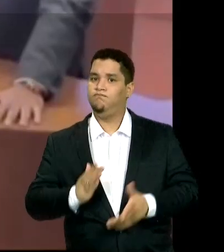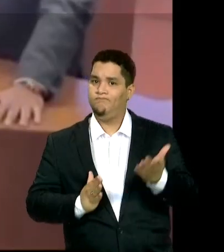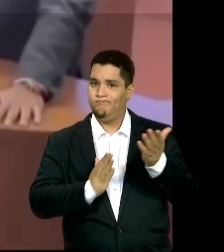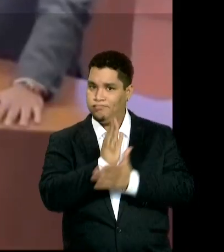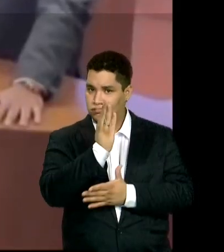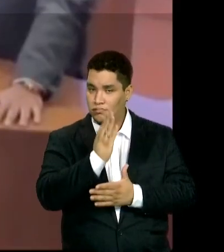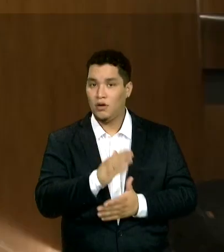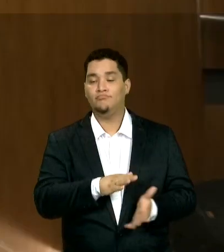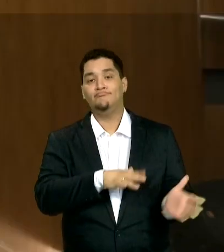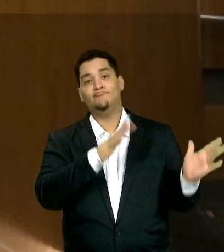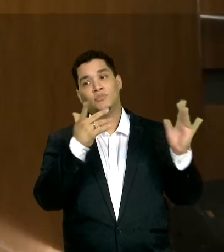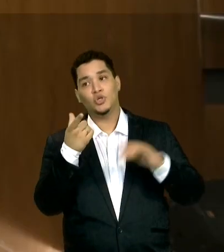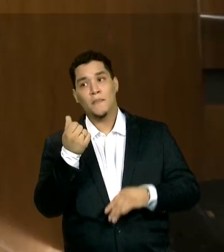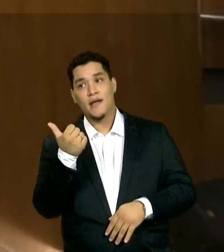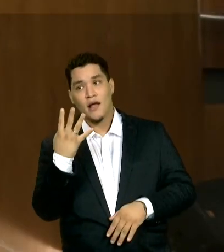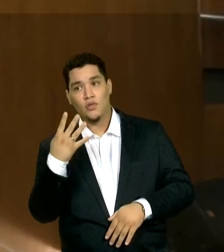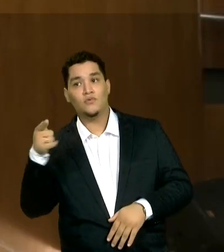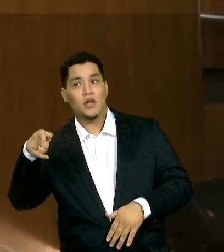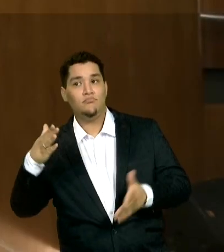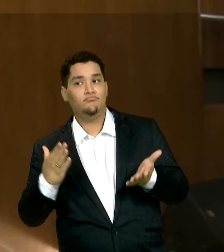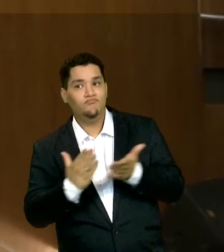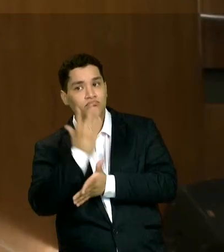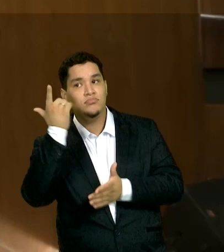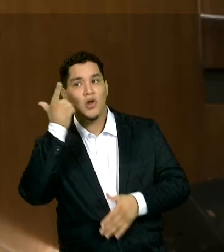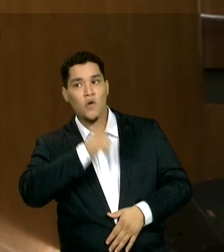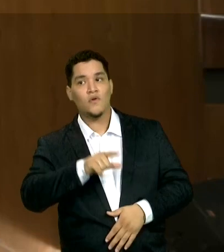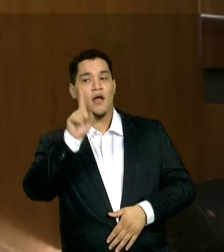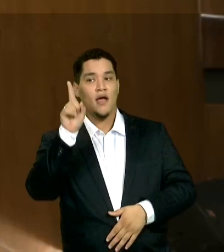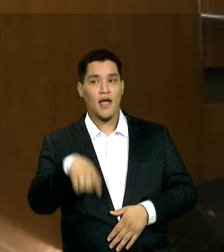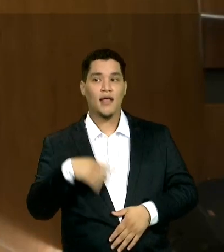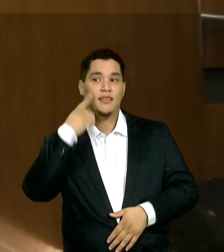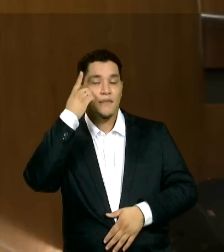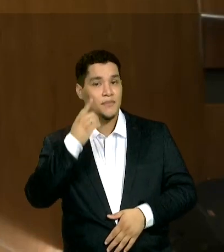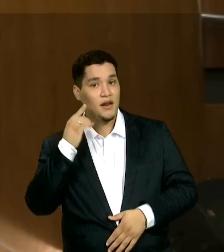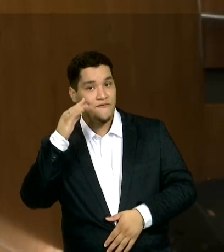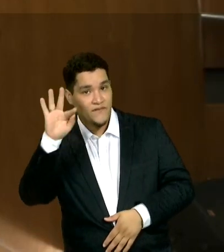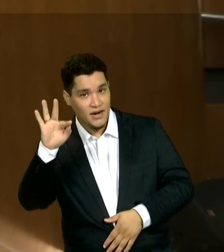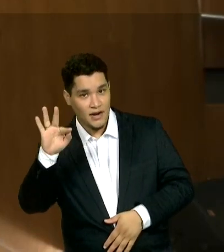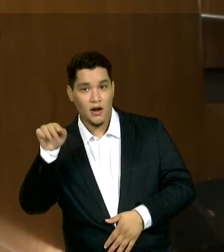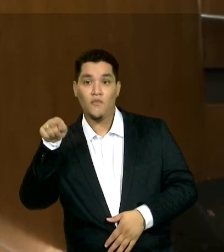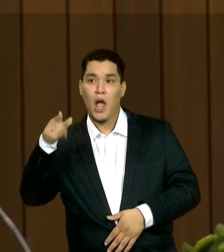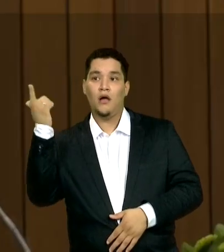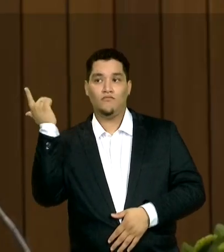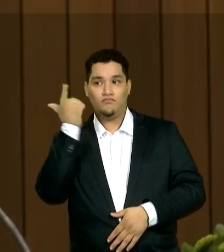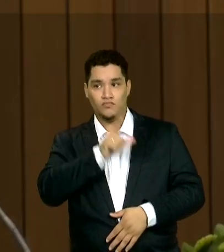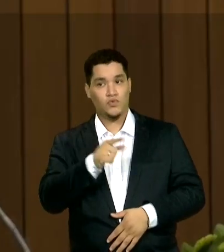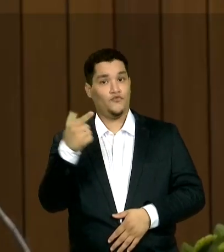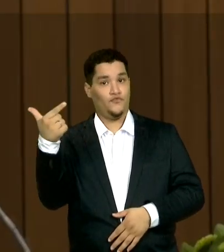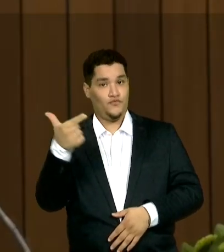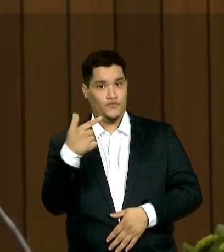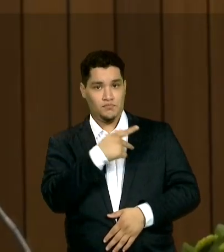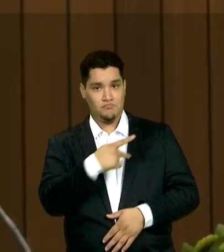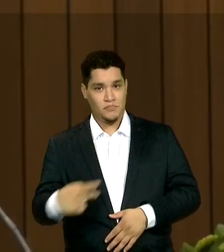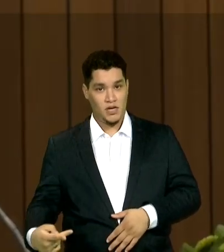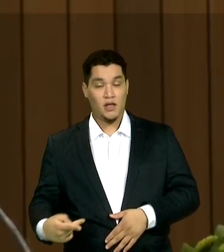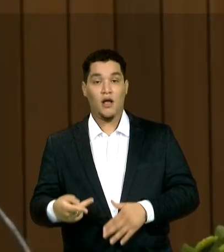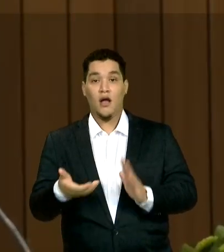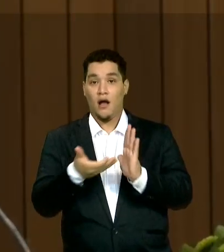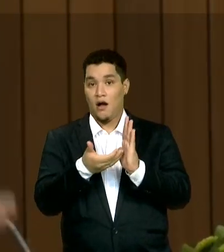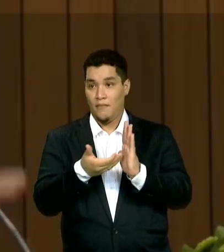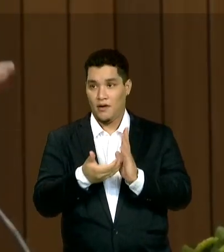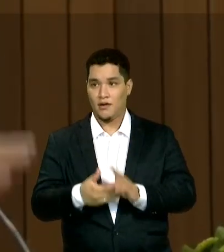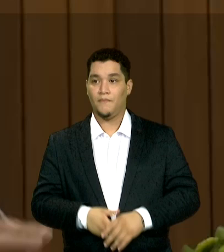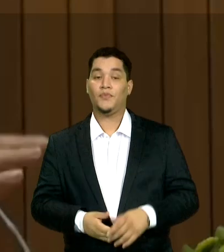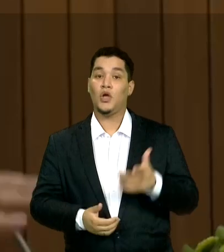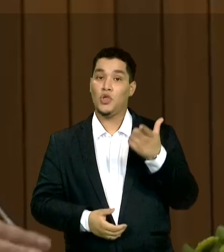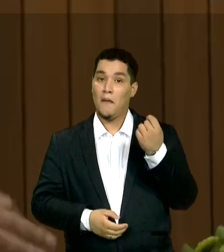elegeu-se deputado federal. Ficou por 3 mandatos, chegando a ocupar o cargo de vice-presidente da Câmara. Desde 2023, é ministro